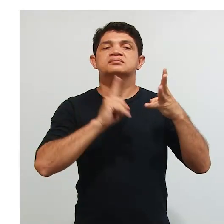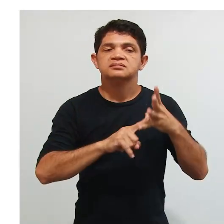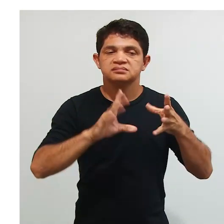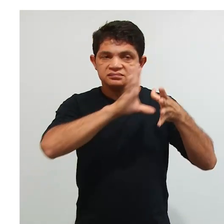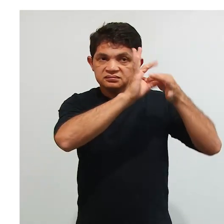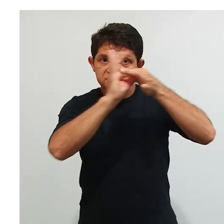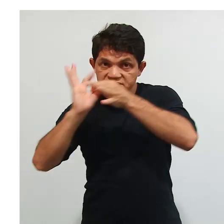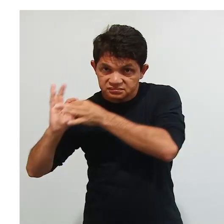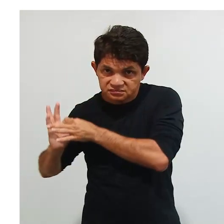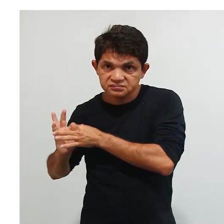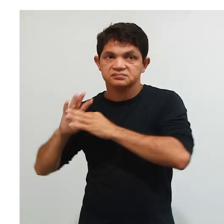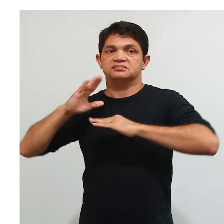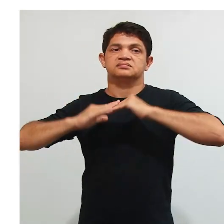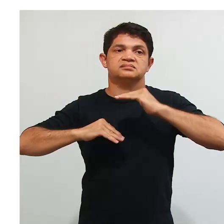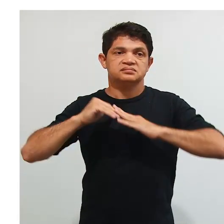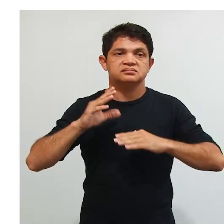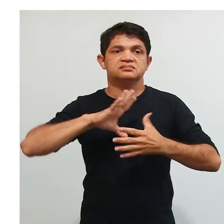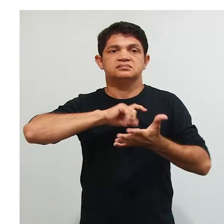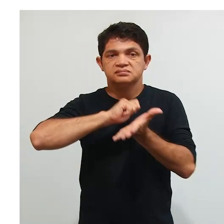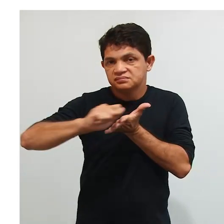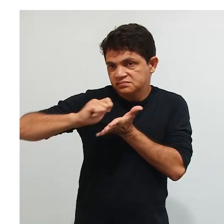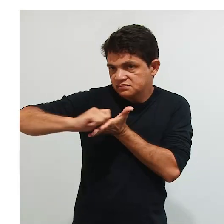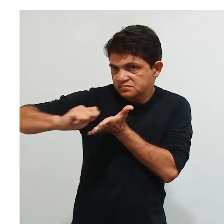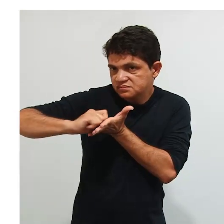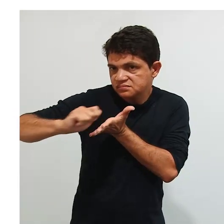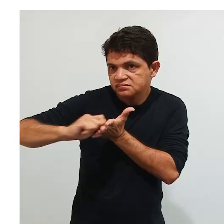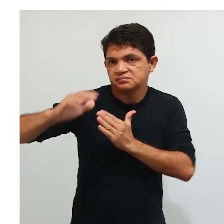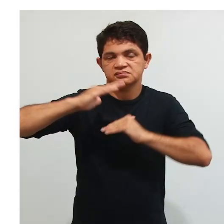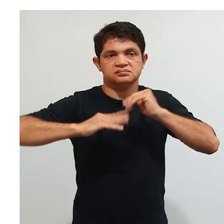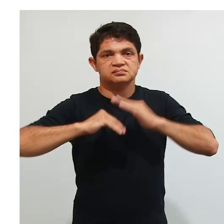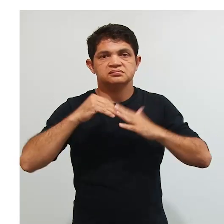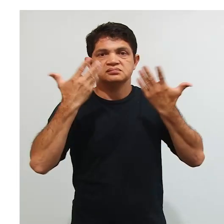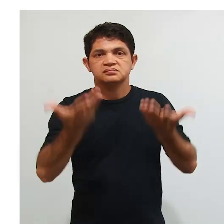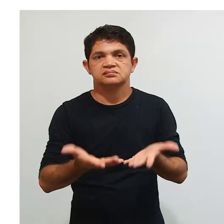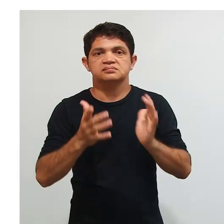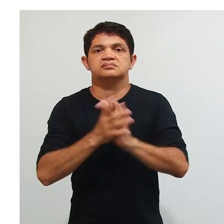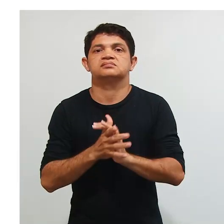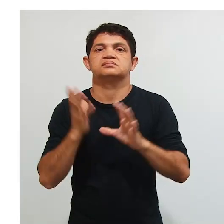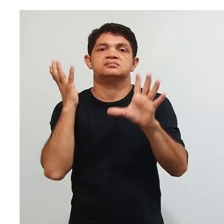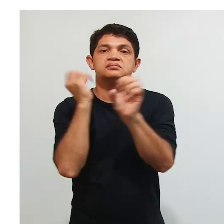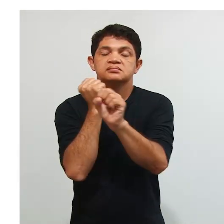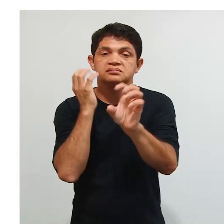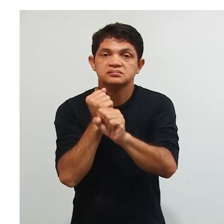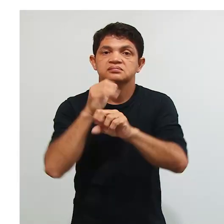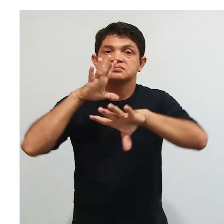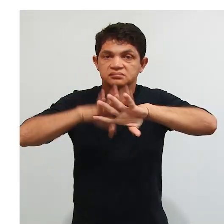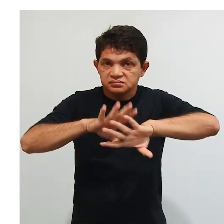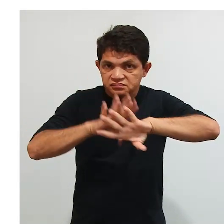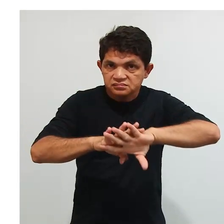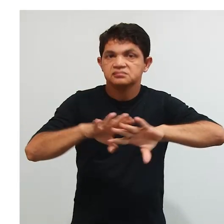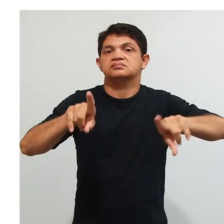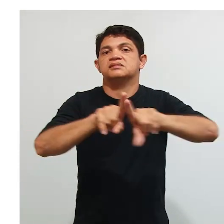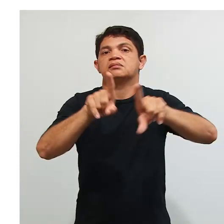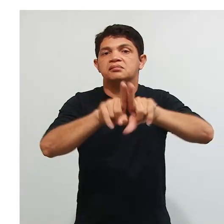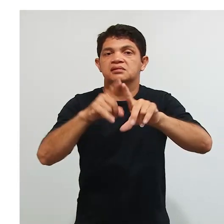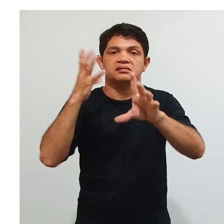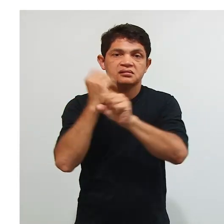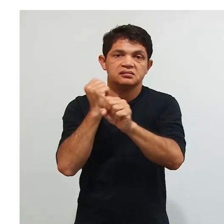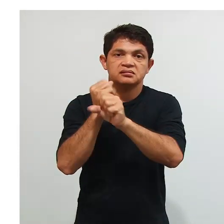leitura e a expressão escrita e ortográfica, e cálculos aritméticos e raciocínio